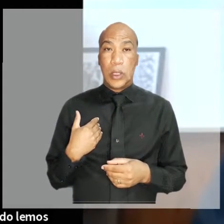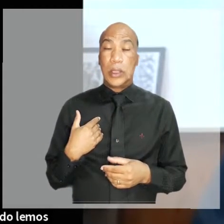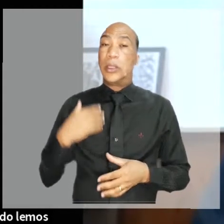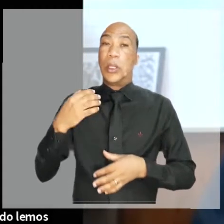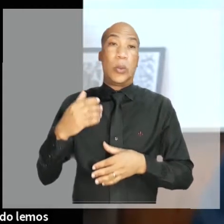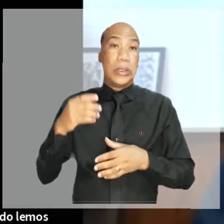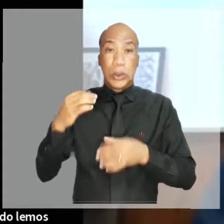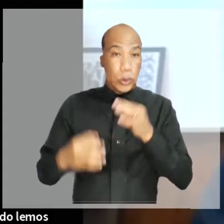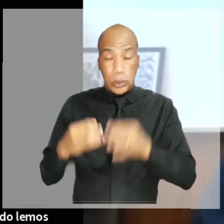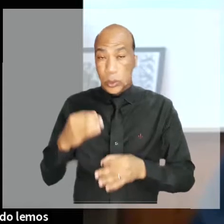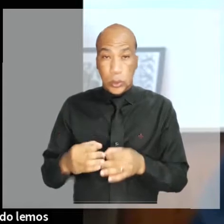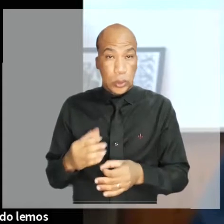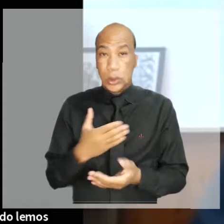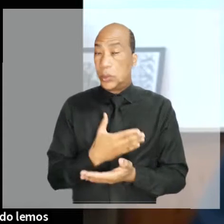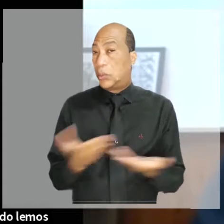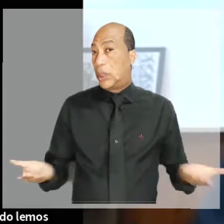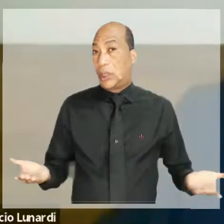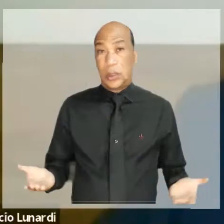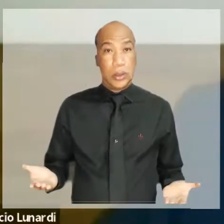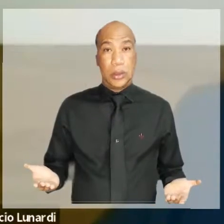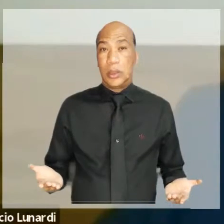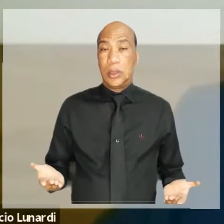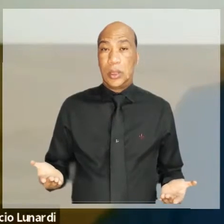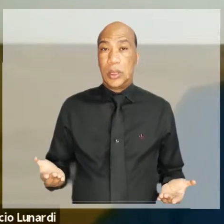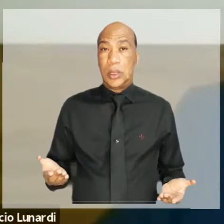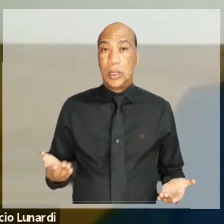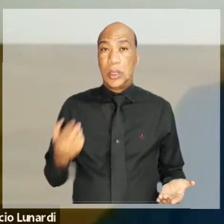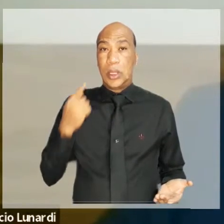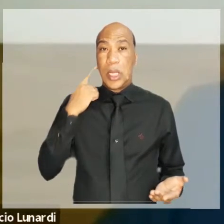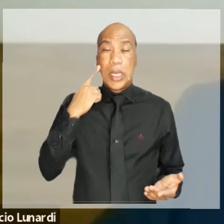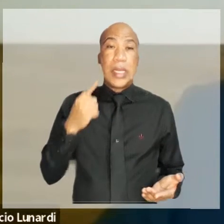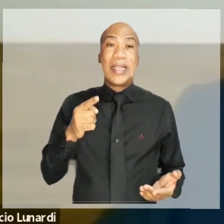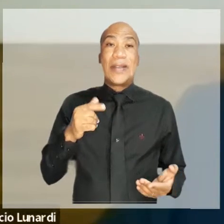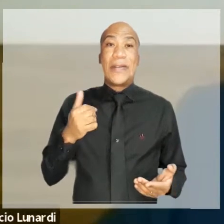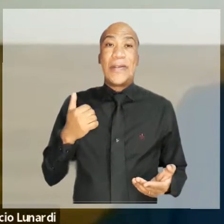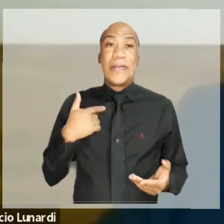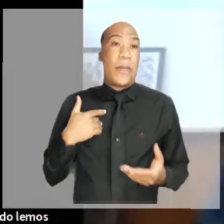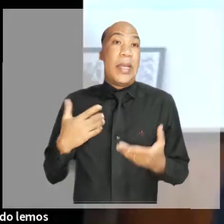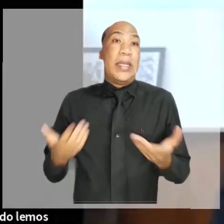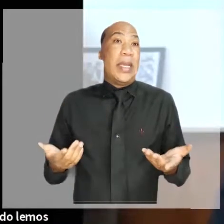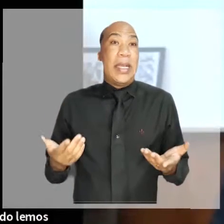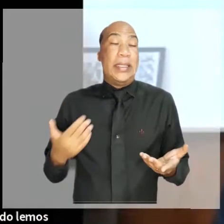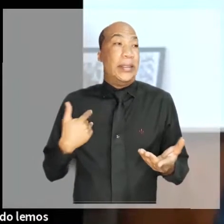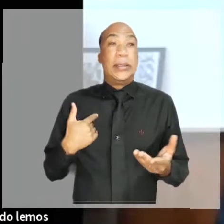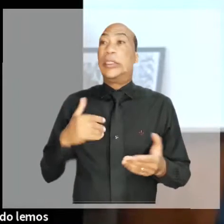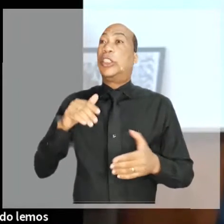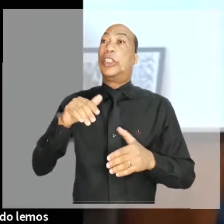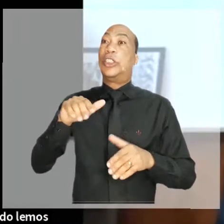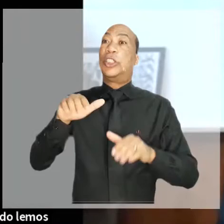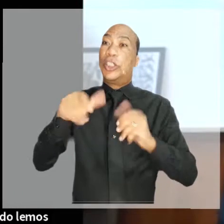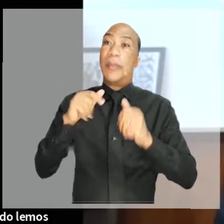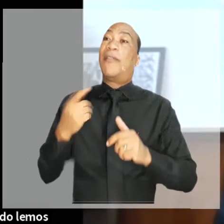da sua capacidade de jurisdição. Então, eu acho que essa chamada da transição